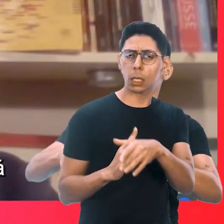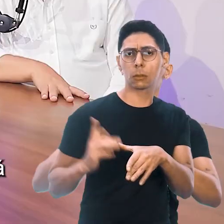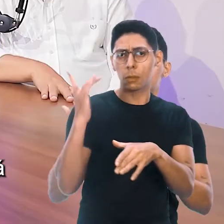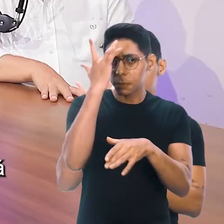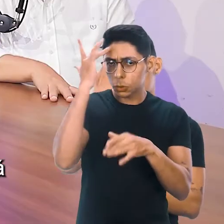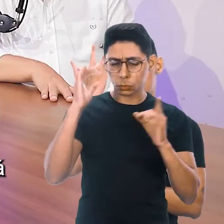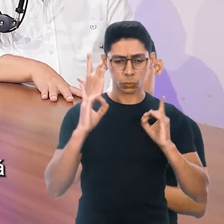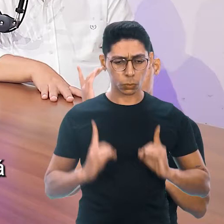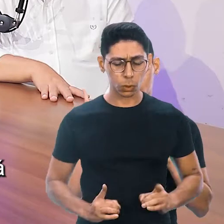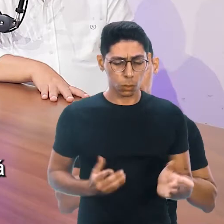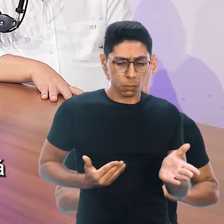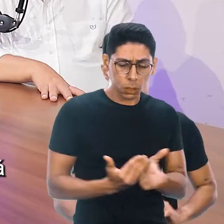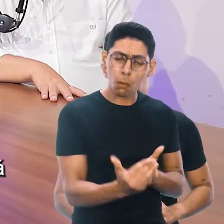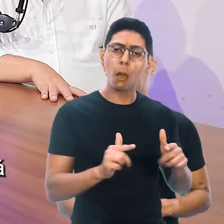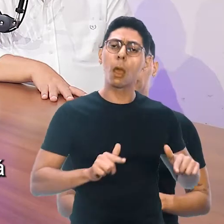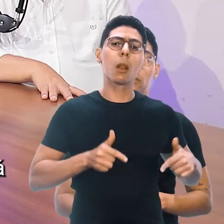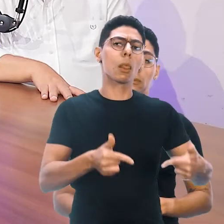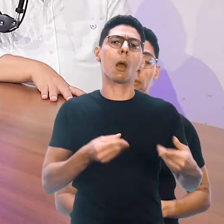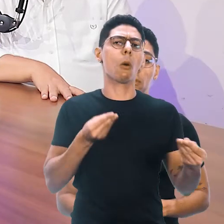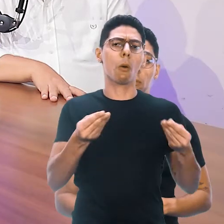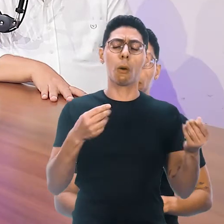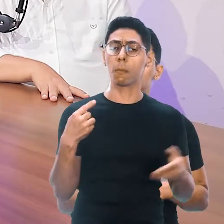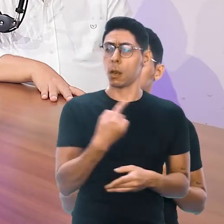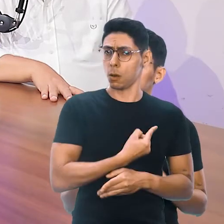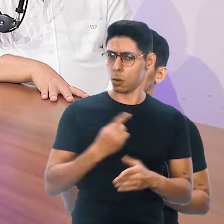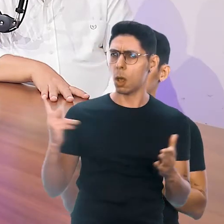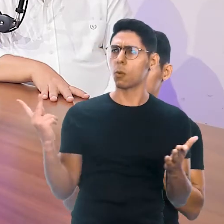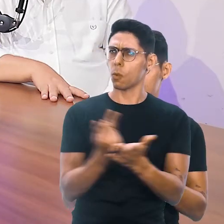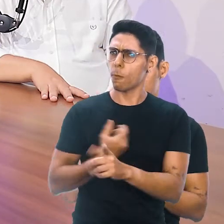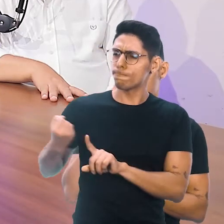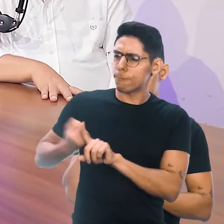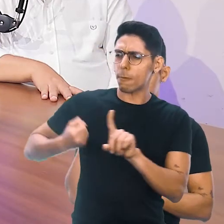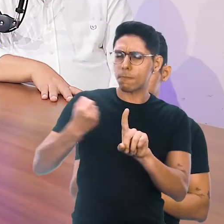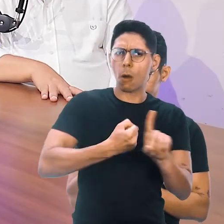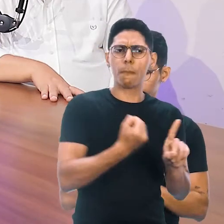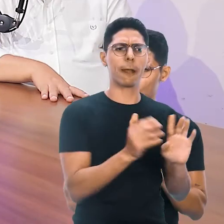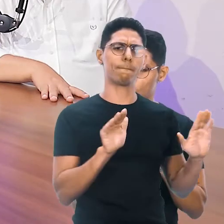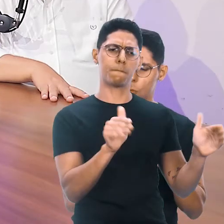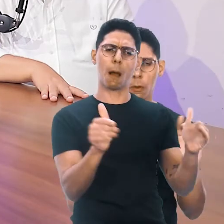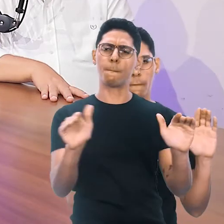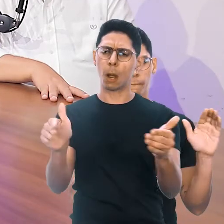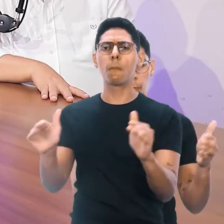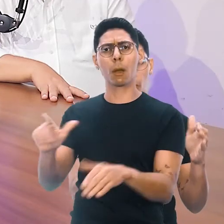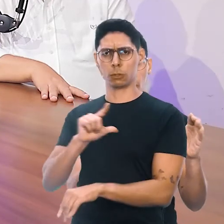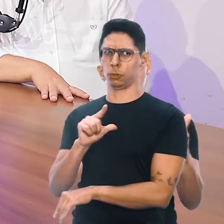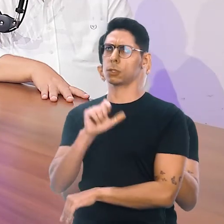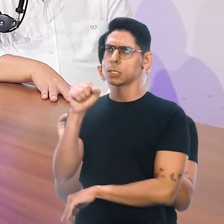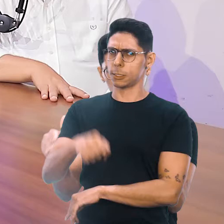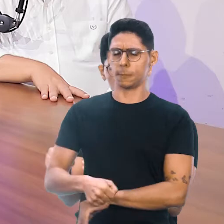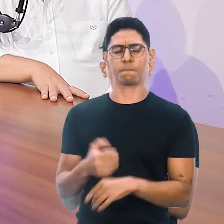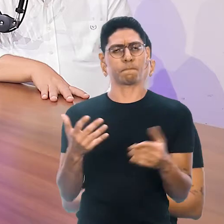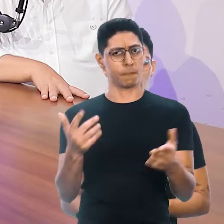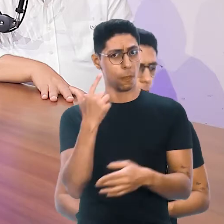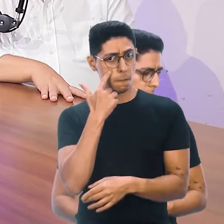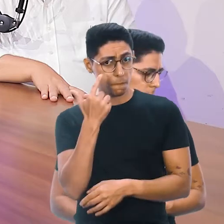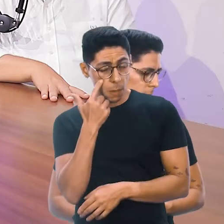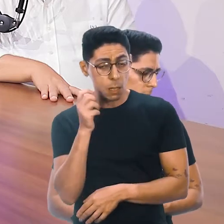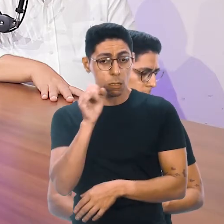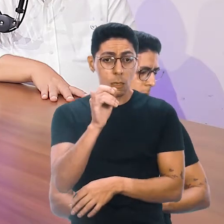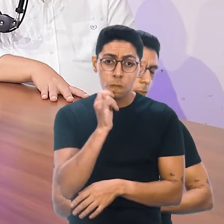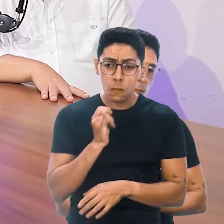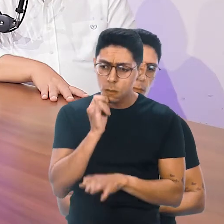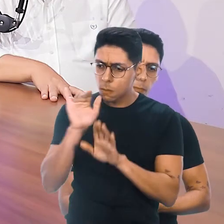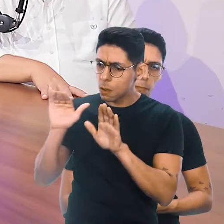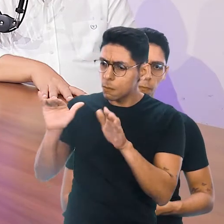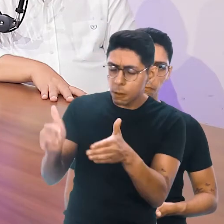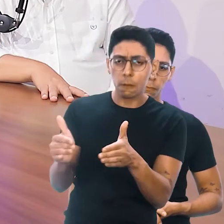lutar lá, Antônio. Olha só como era a nossa luta. Era uma coisa bastante focada. A nossa luta lá, e especificamente, então,